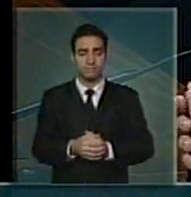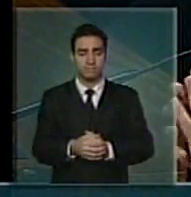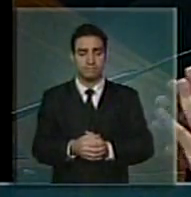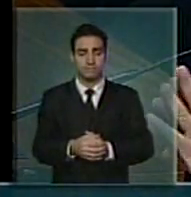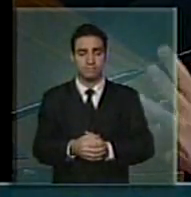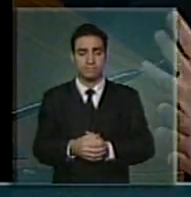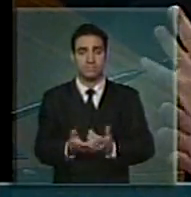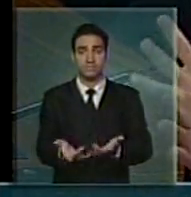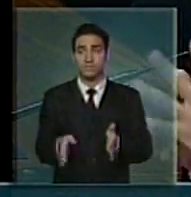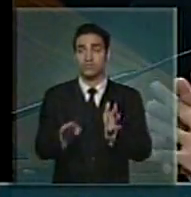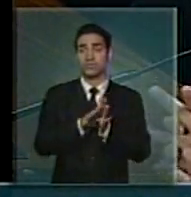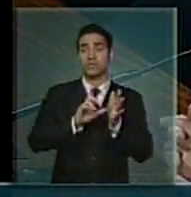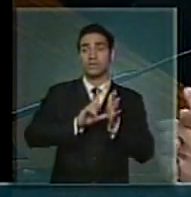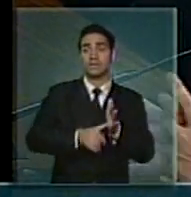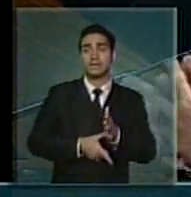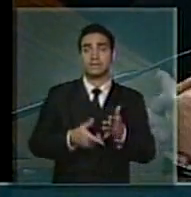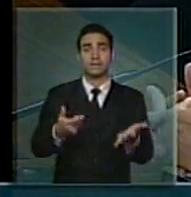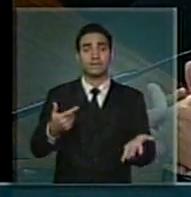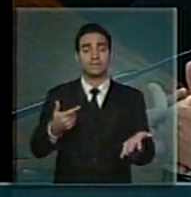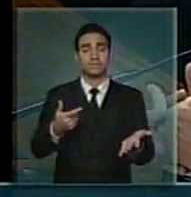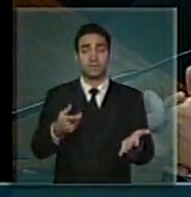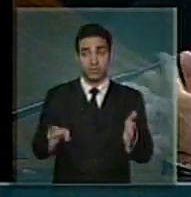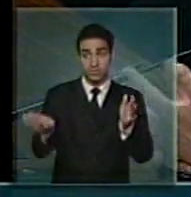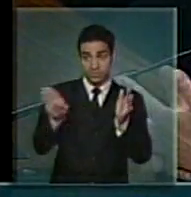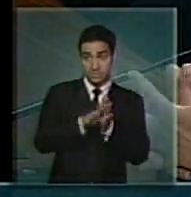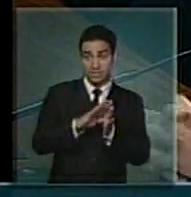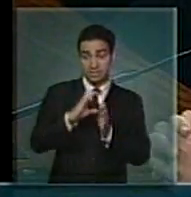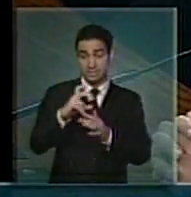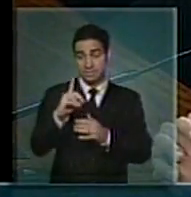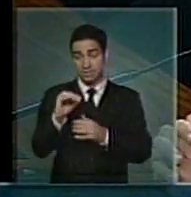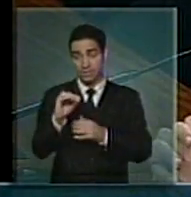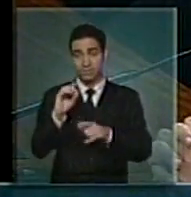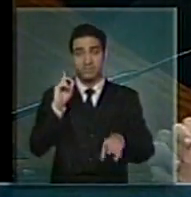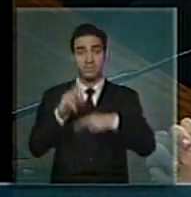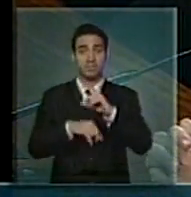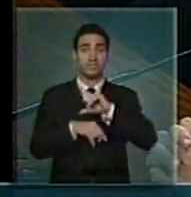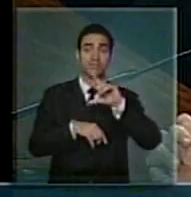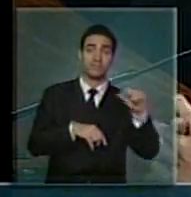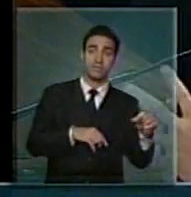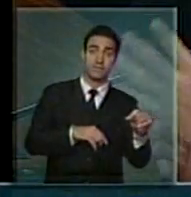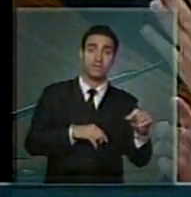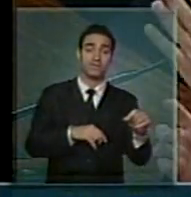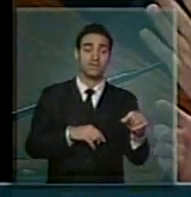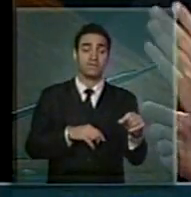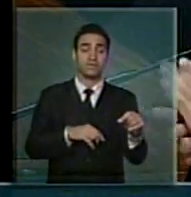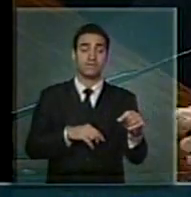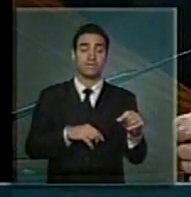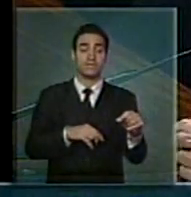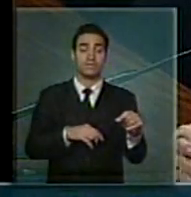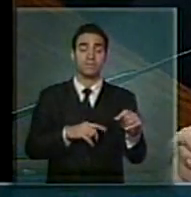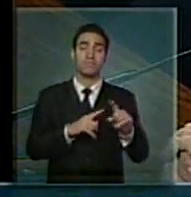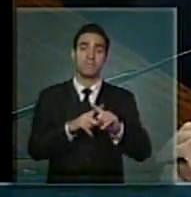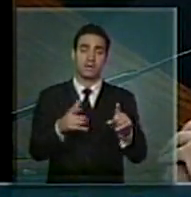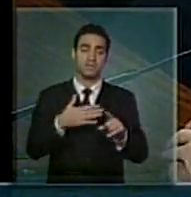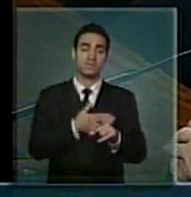ter chegado atrasado, não poder ter ouvido. Quer dizer, eu cheguei cedo demais e depois acabei, não estava acontecendo, mas gostaria